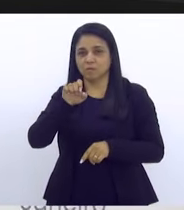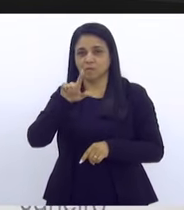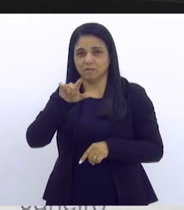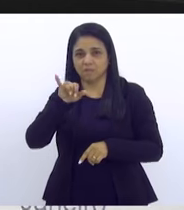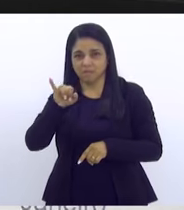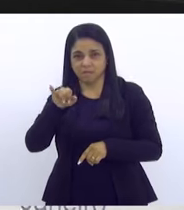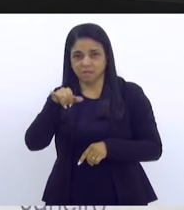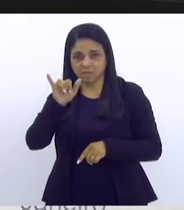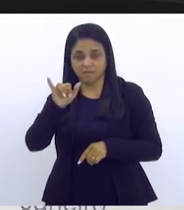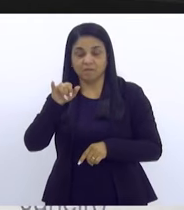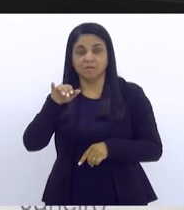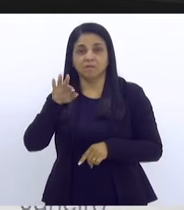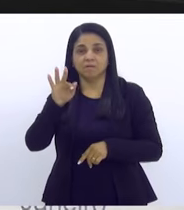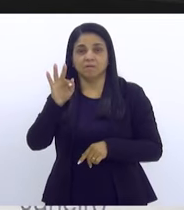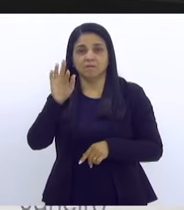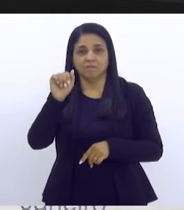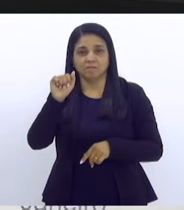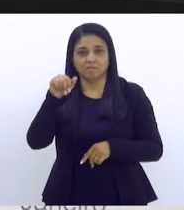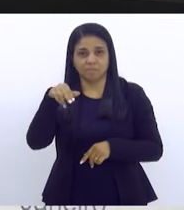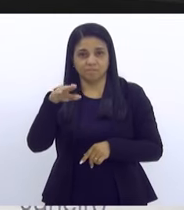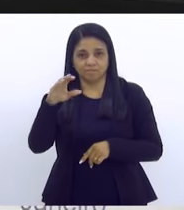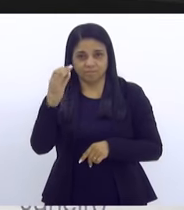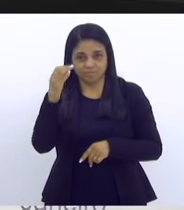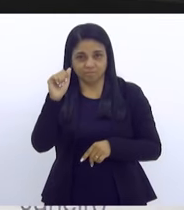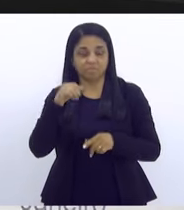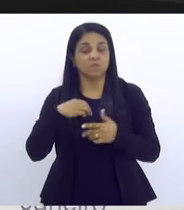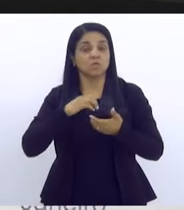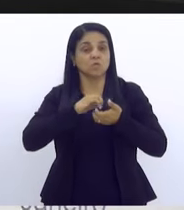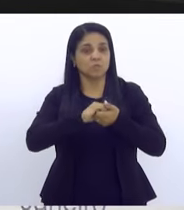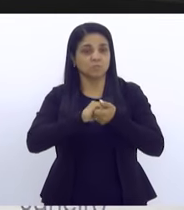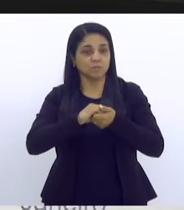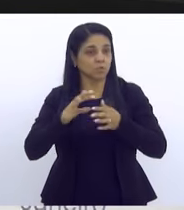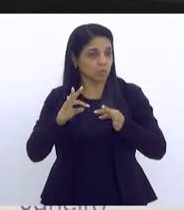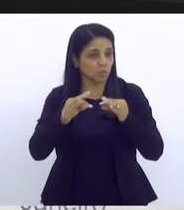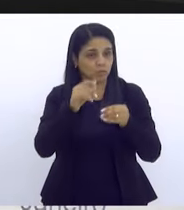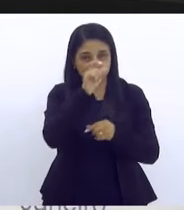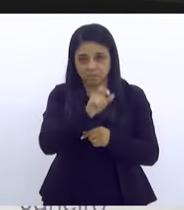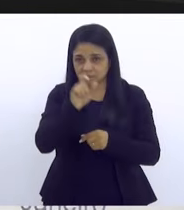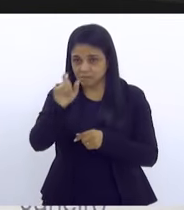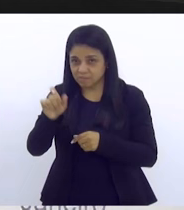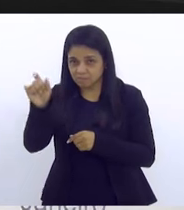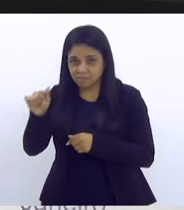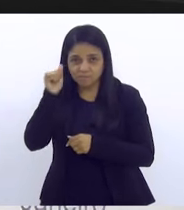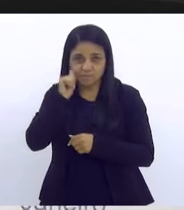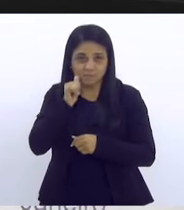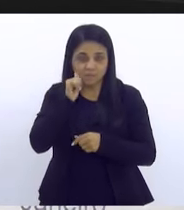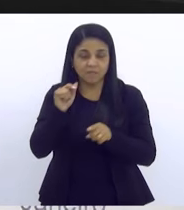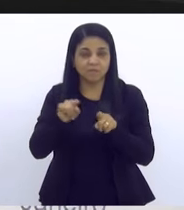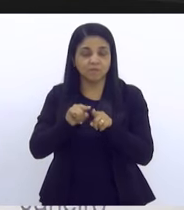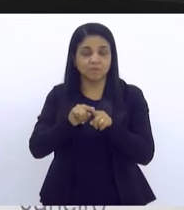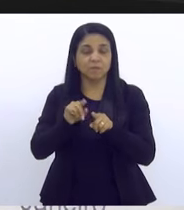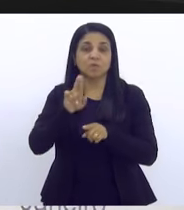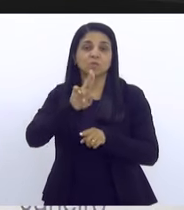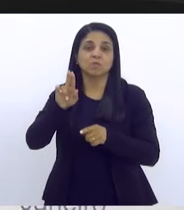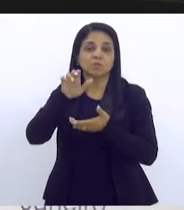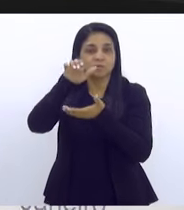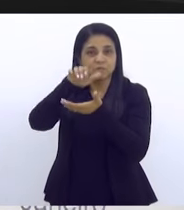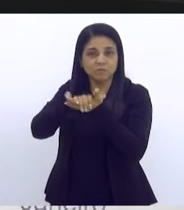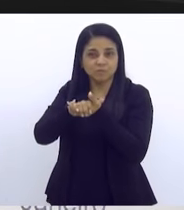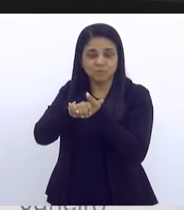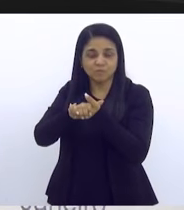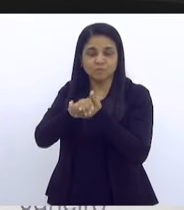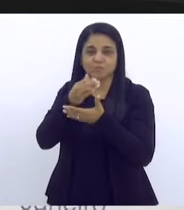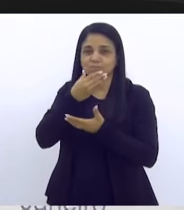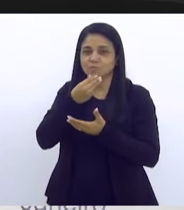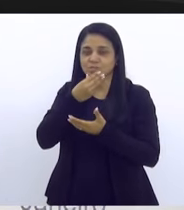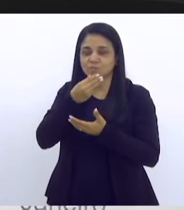quero cumprimentar todas as mulheres que estão aqui e no nome do seu esposo, Tia Ju,